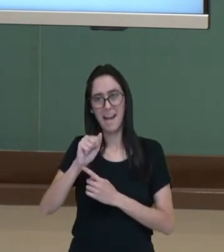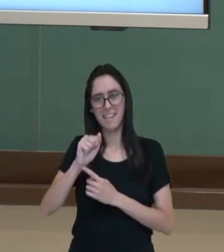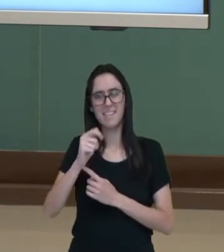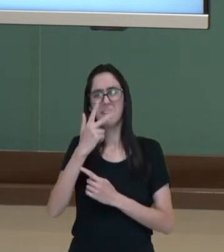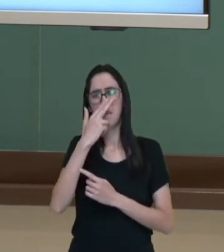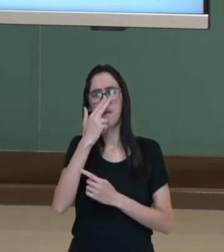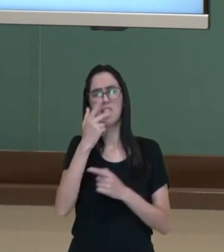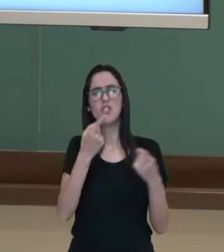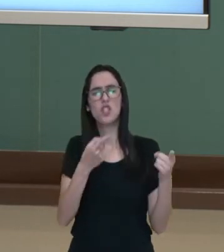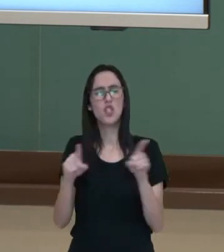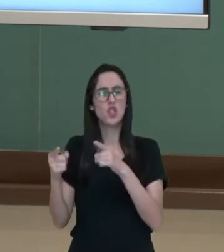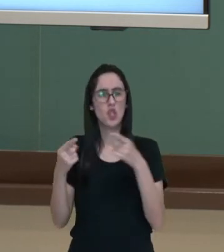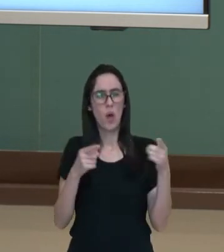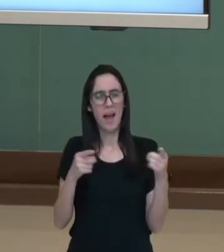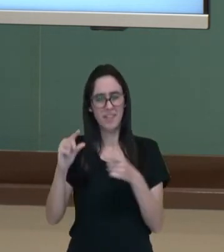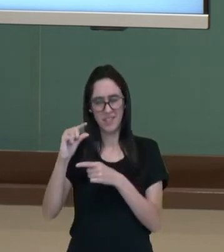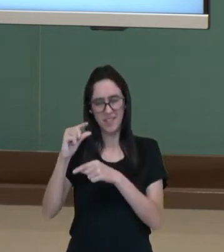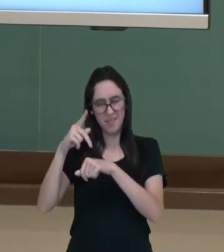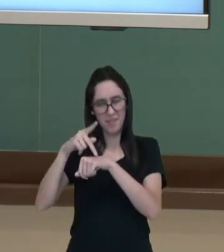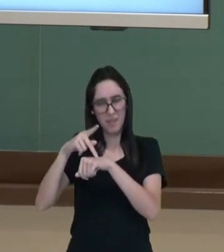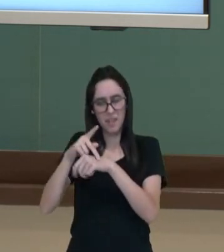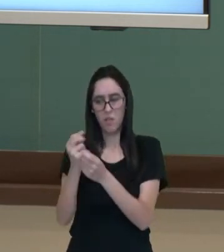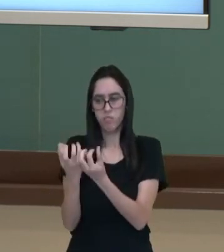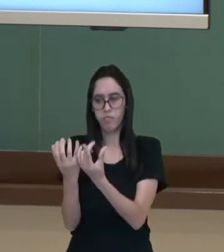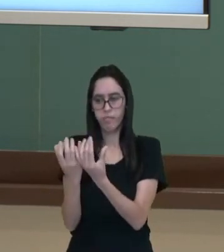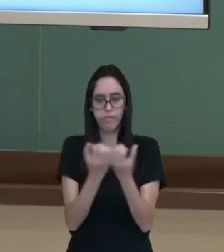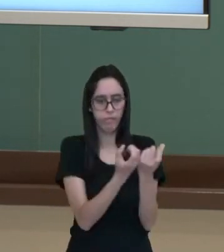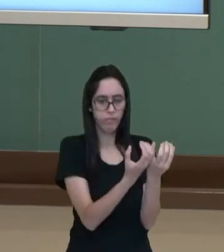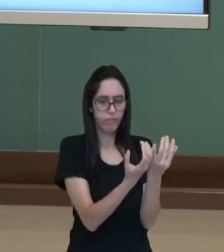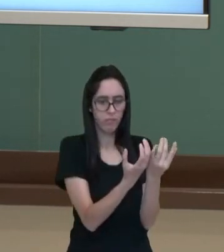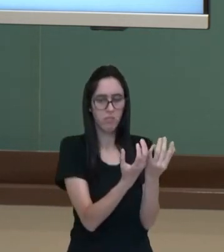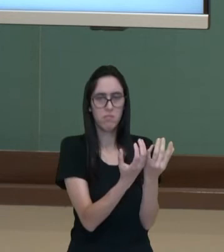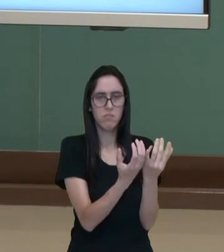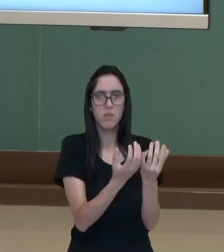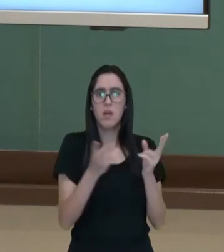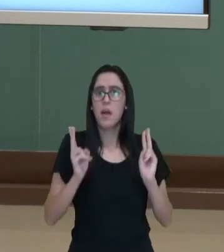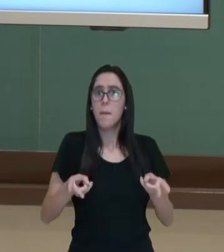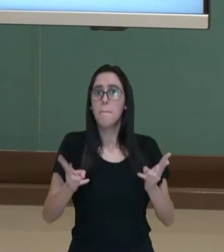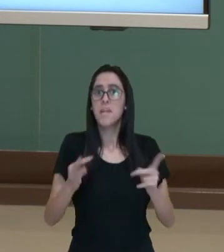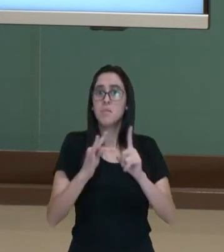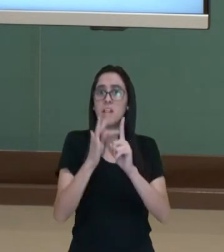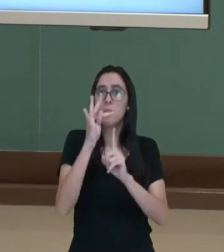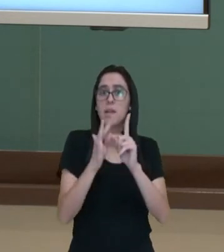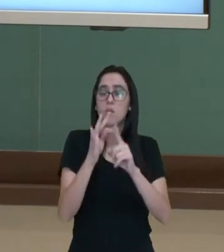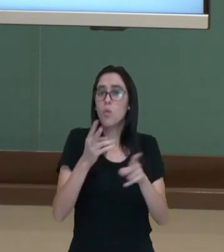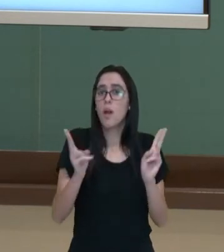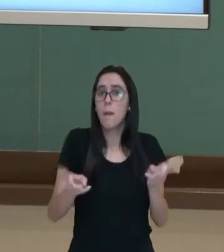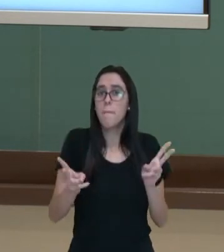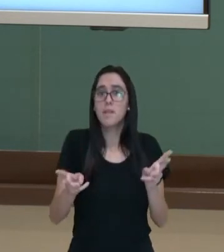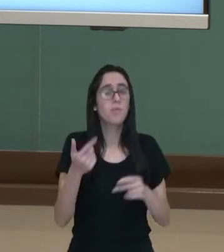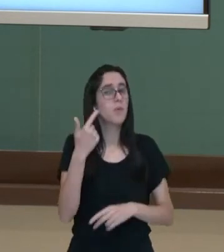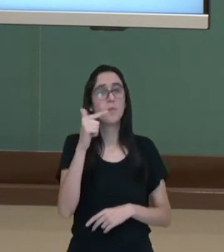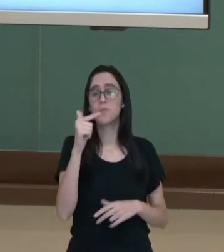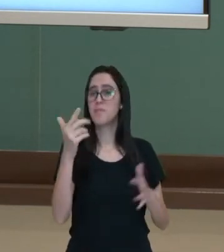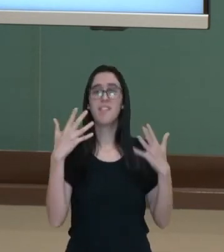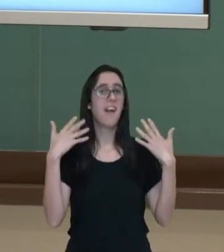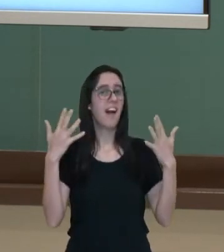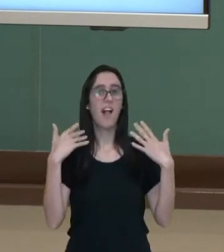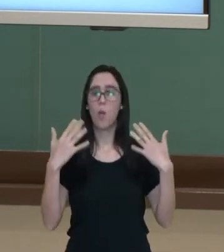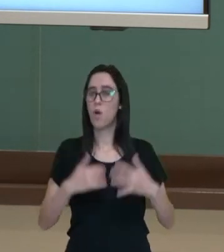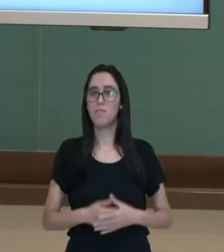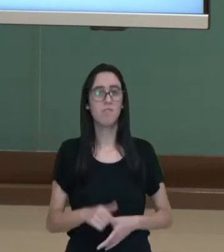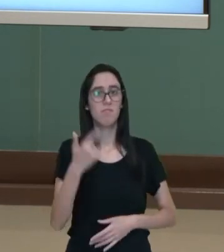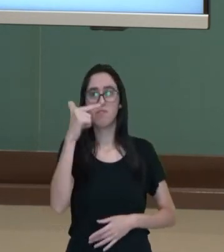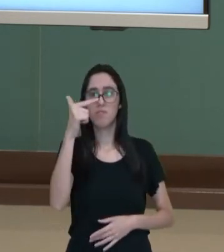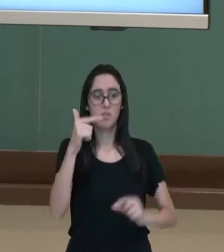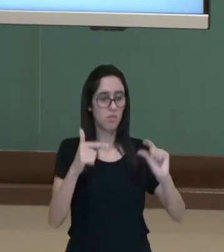churrasco. Tem calor entre elas? Pessoal, se elas estão na mesma temperatura, não tem calor, tá? Dois